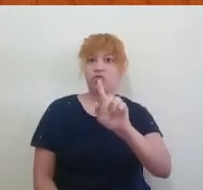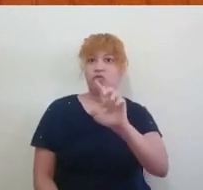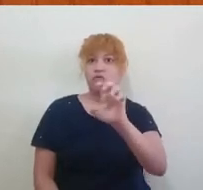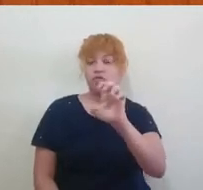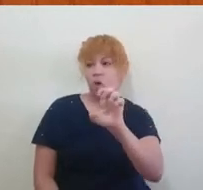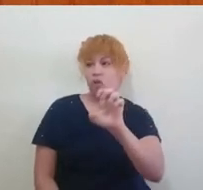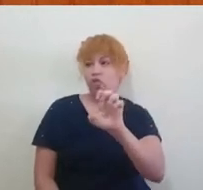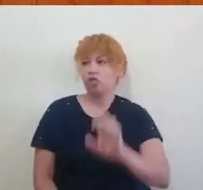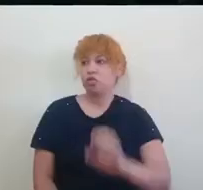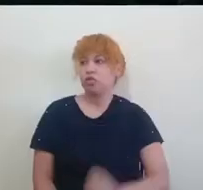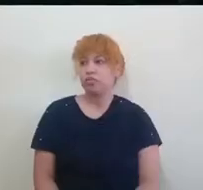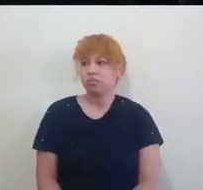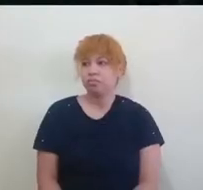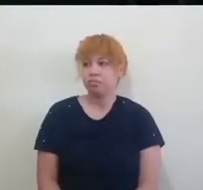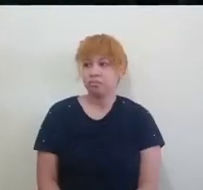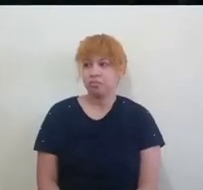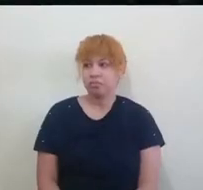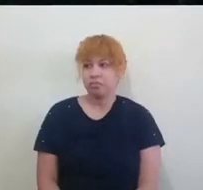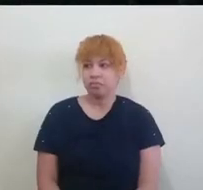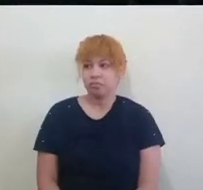César Santos Oriá.